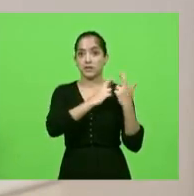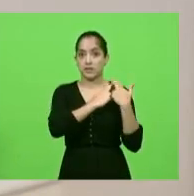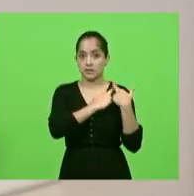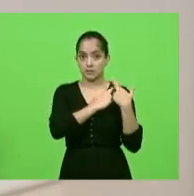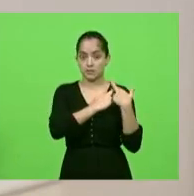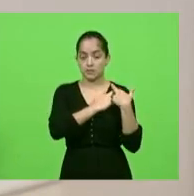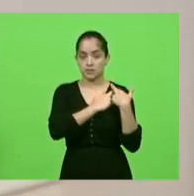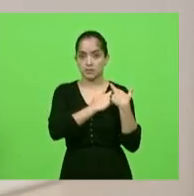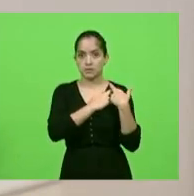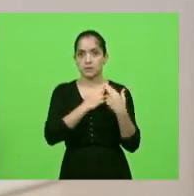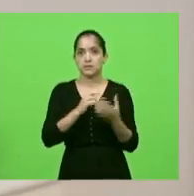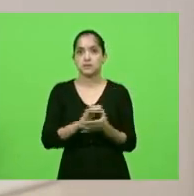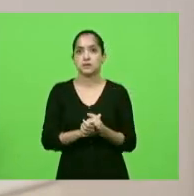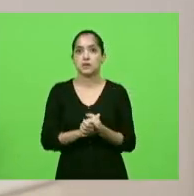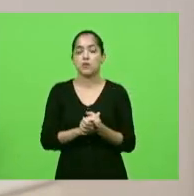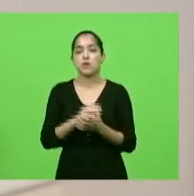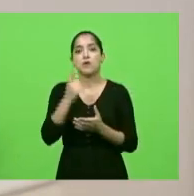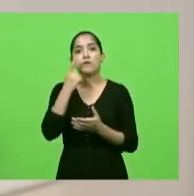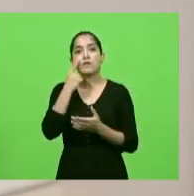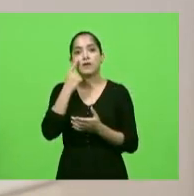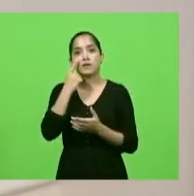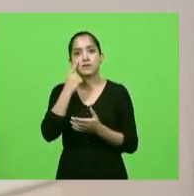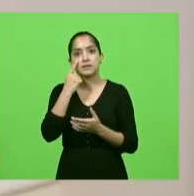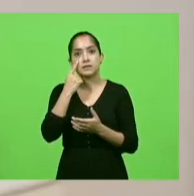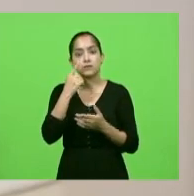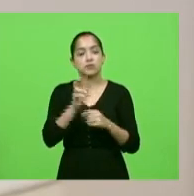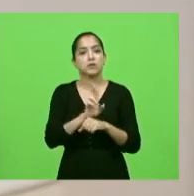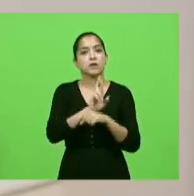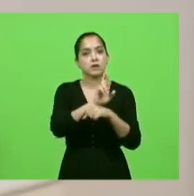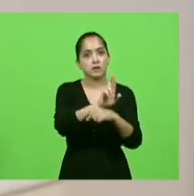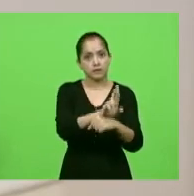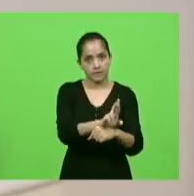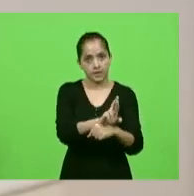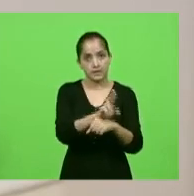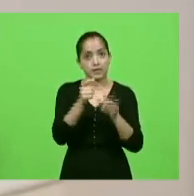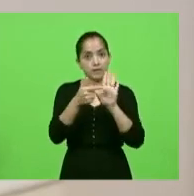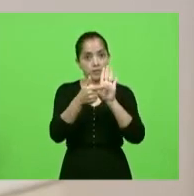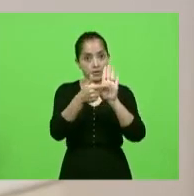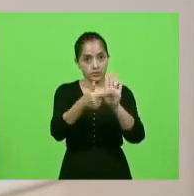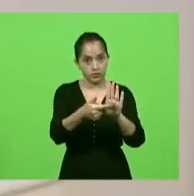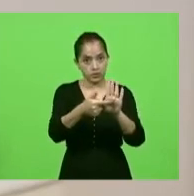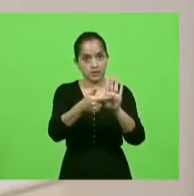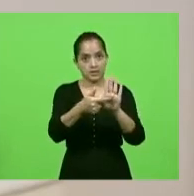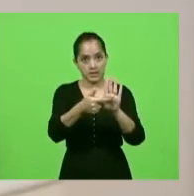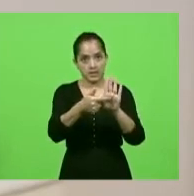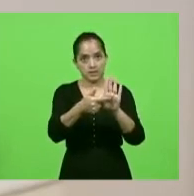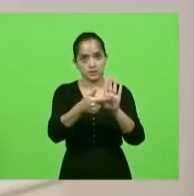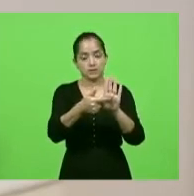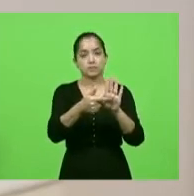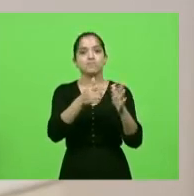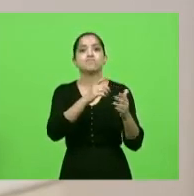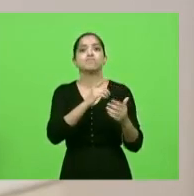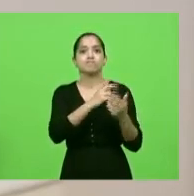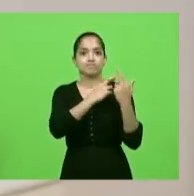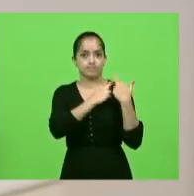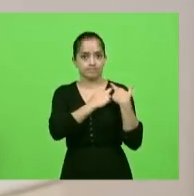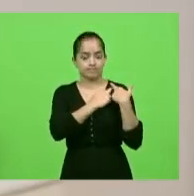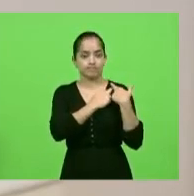subordinados, verifico que na representação foi indicada a classificação do crime de responsabilidade